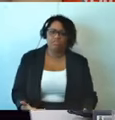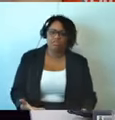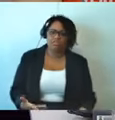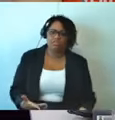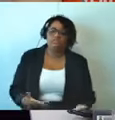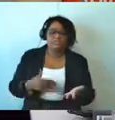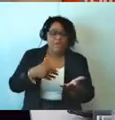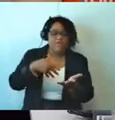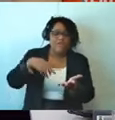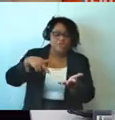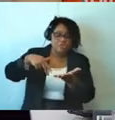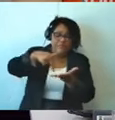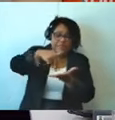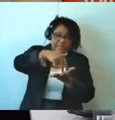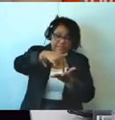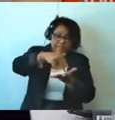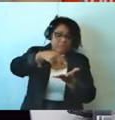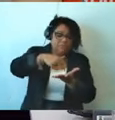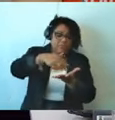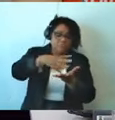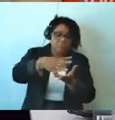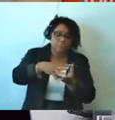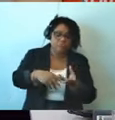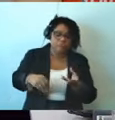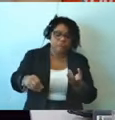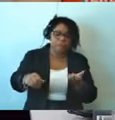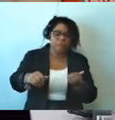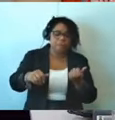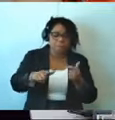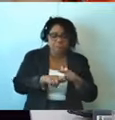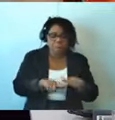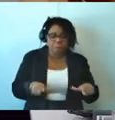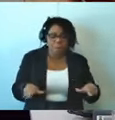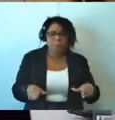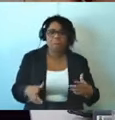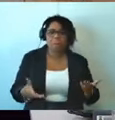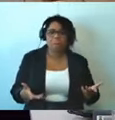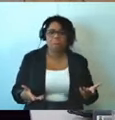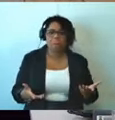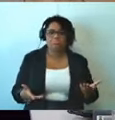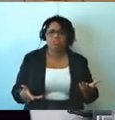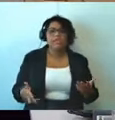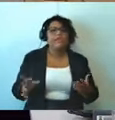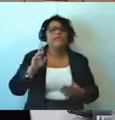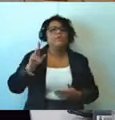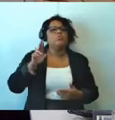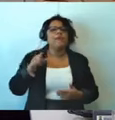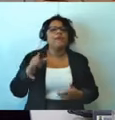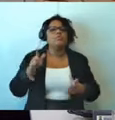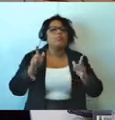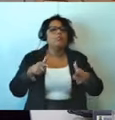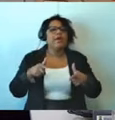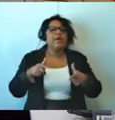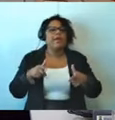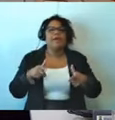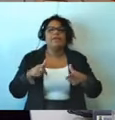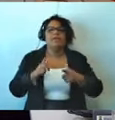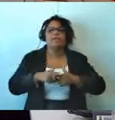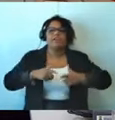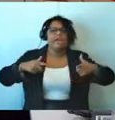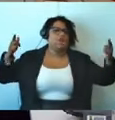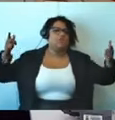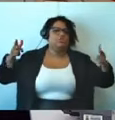elas já sumiram totalmente. E não estou falando de vias de alta capacidade de tráfego, estou falando de via de bairro. Então,